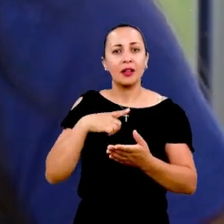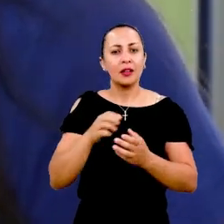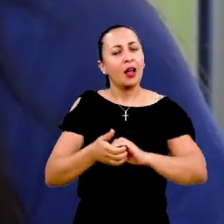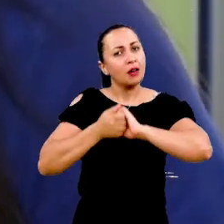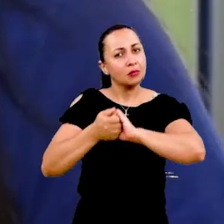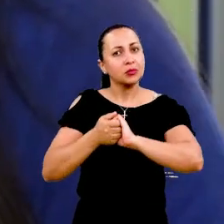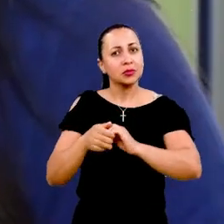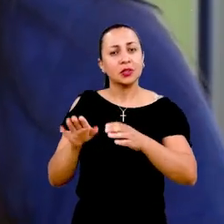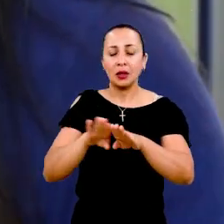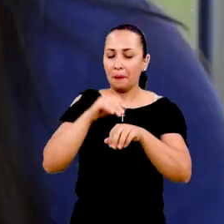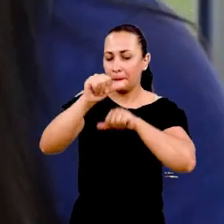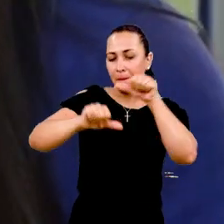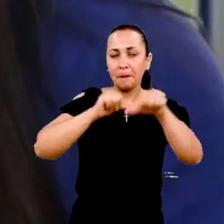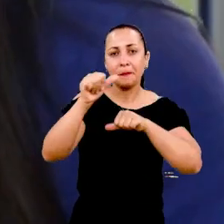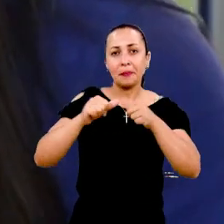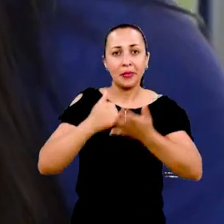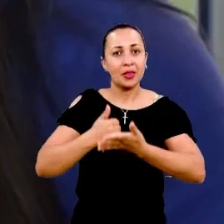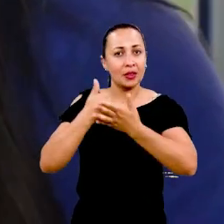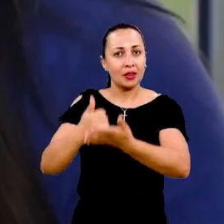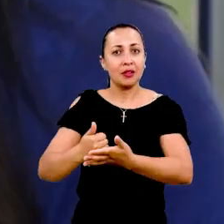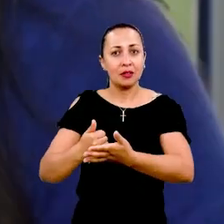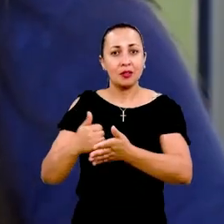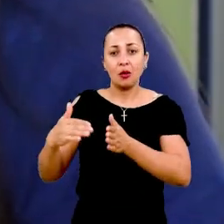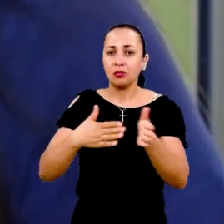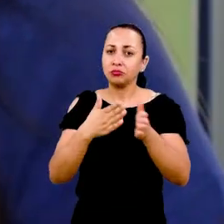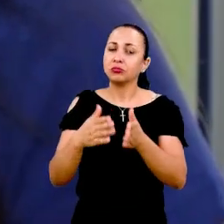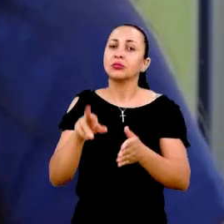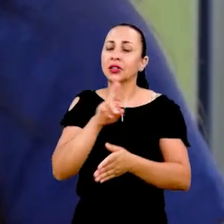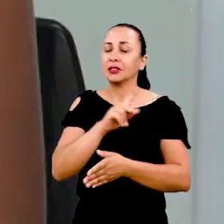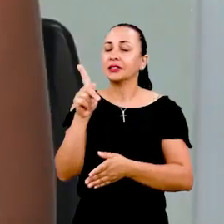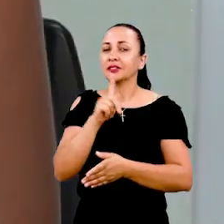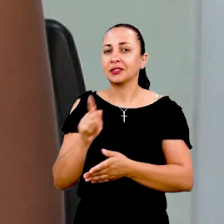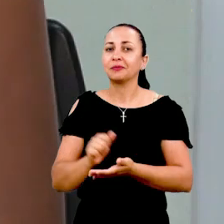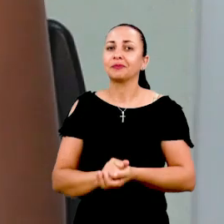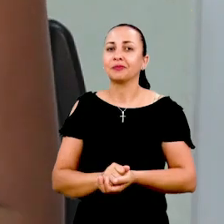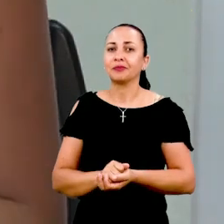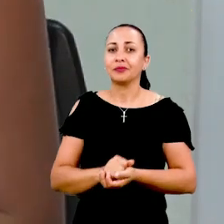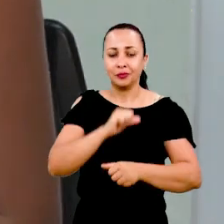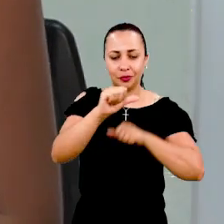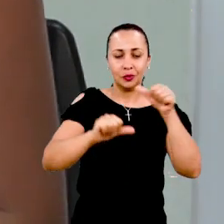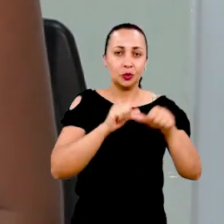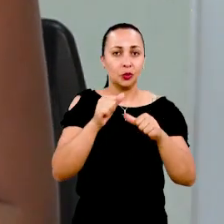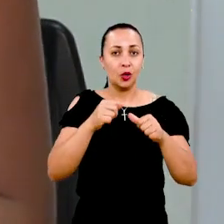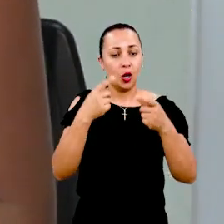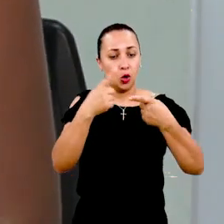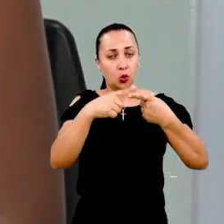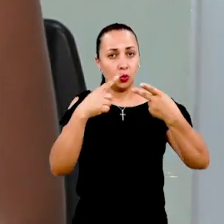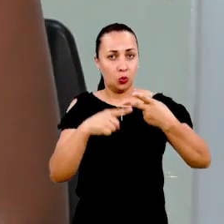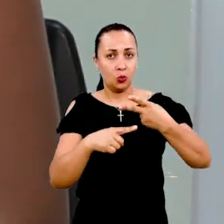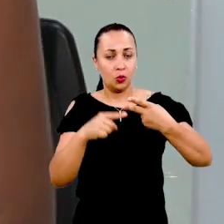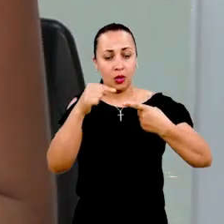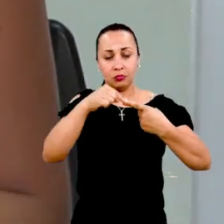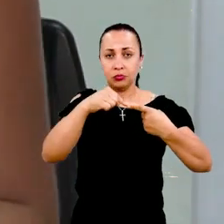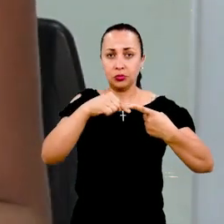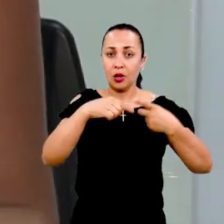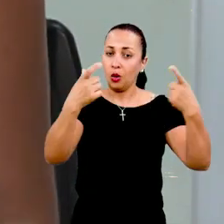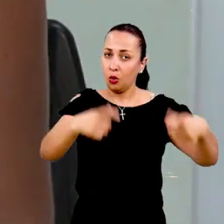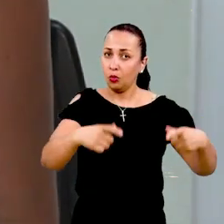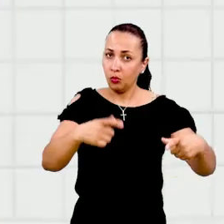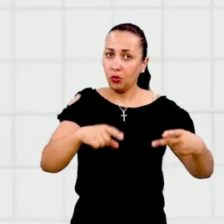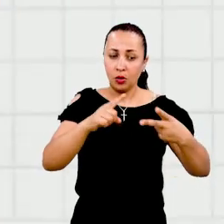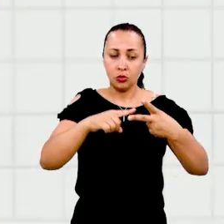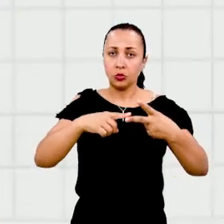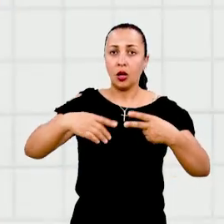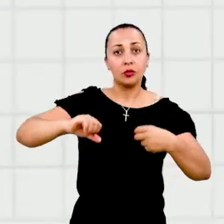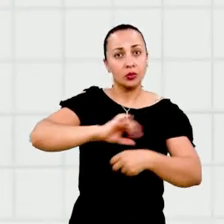Idea Wild e a Cooperação Alemã para o Desenvolvimento Sustentável por meio da GIZ. O trabalho ele vem sendo desenvolvido em duas escalas, em uma escala